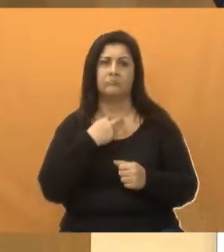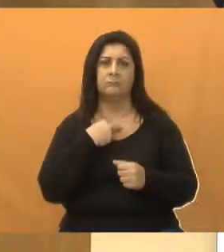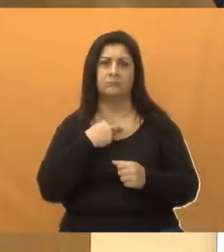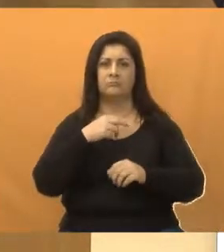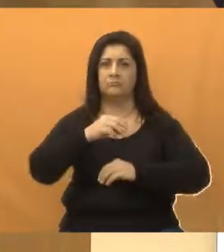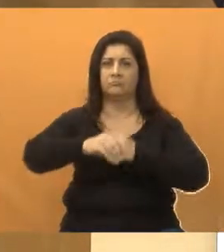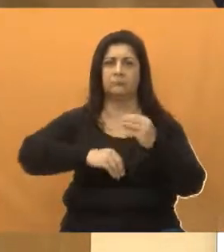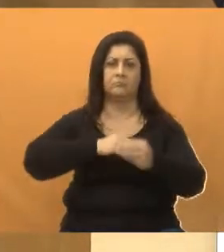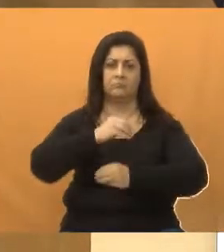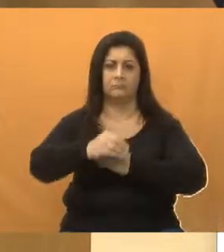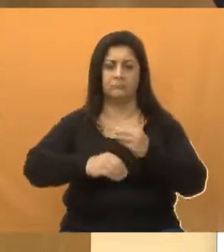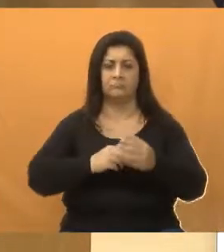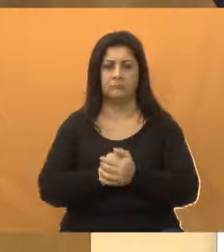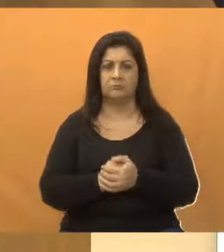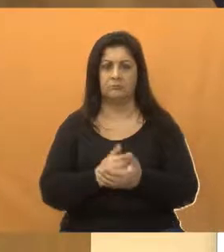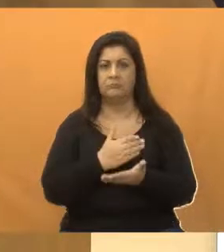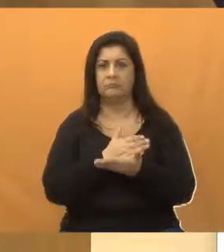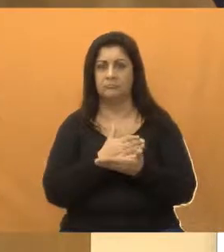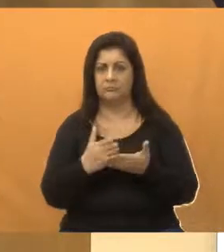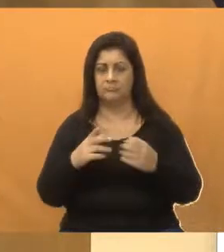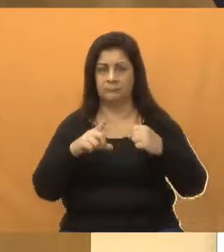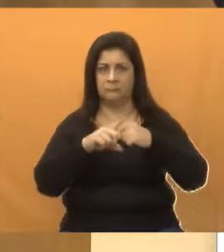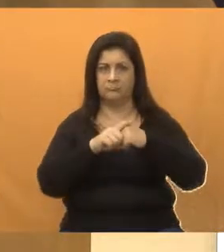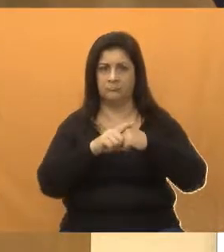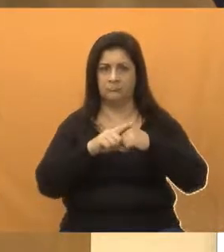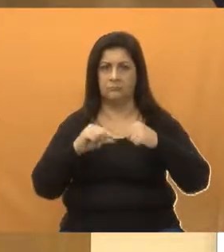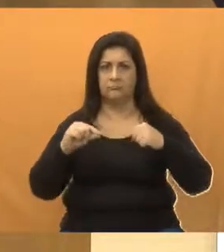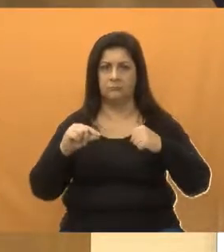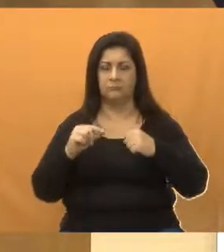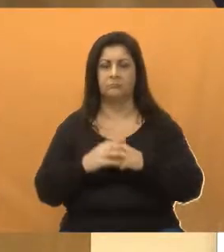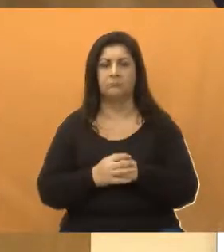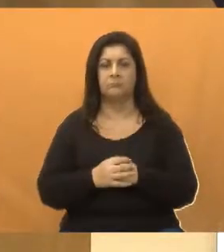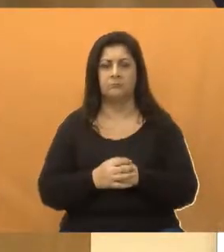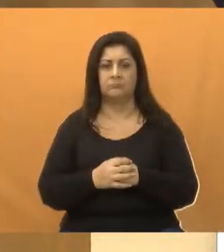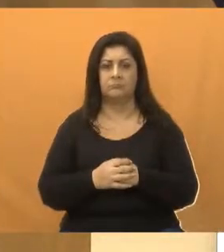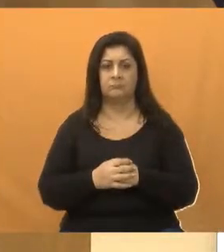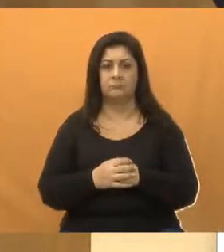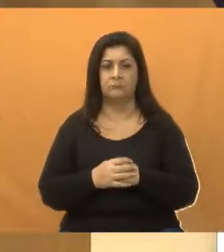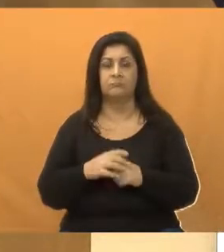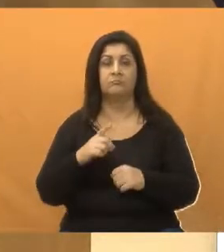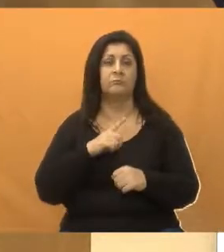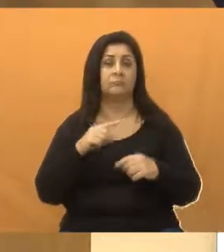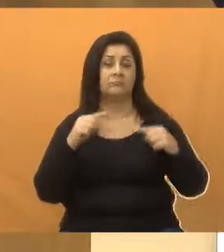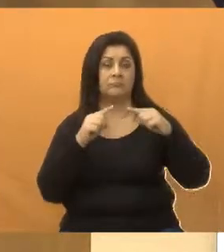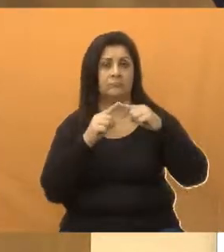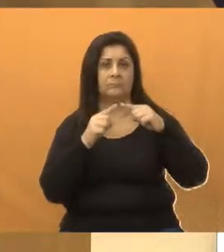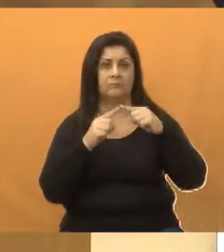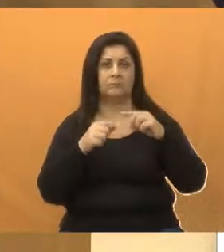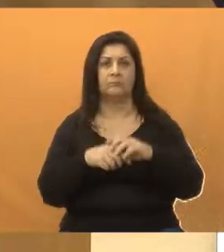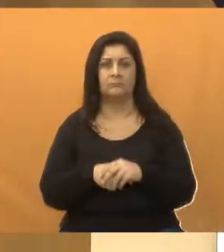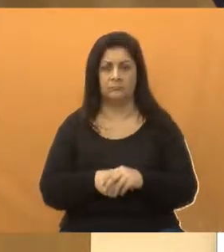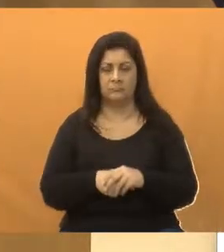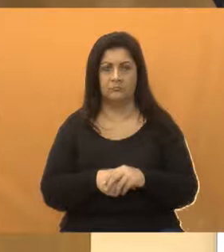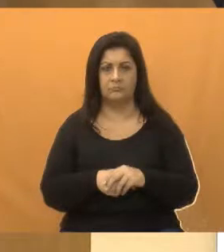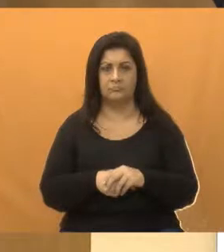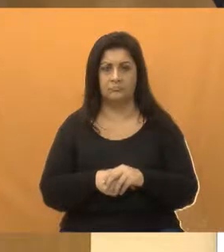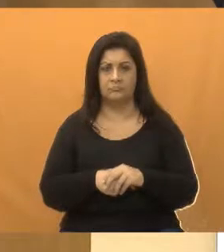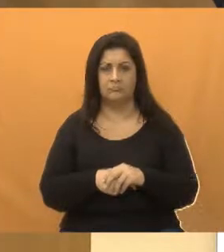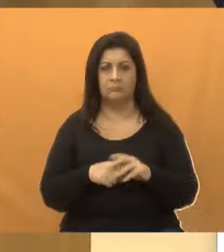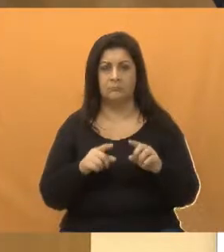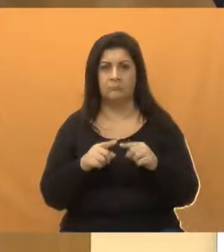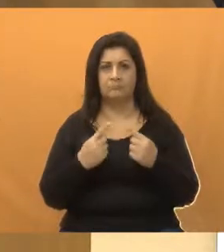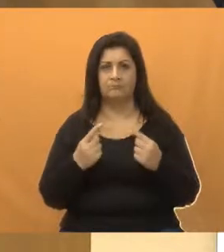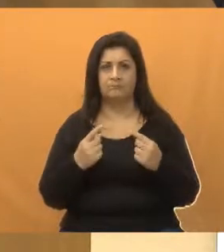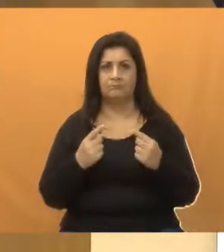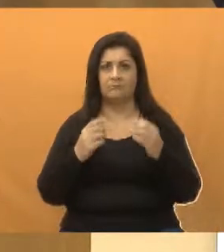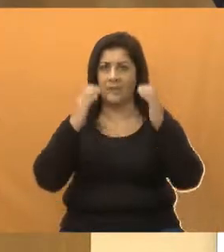coisas. Quando foi criado esse artigo, obviamente, ele tinha um objetivo. Apesar de que ele não era